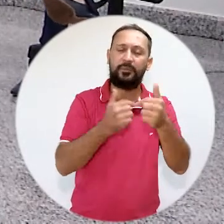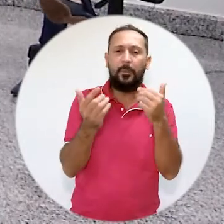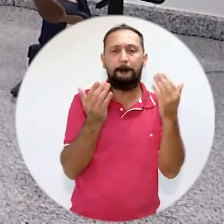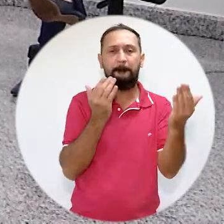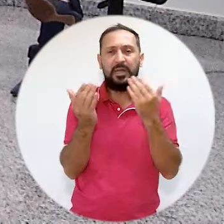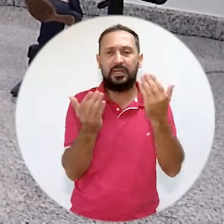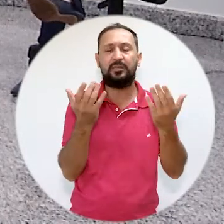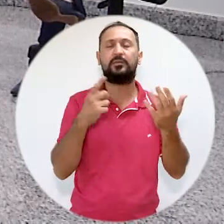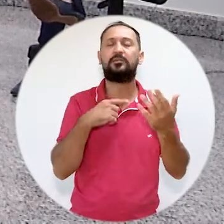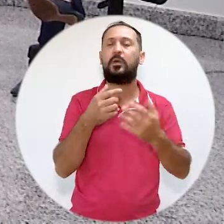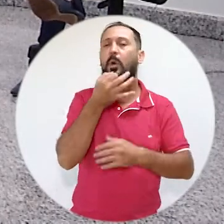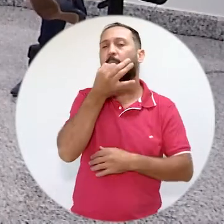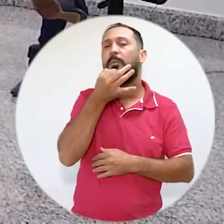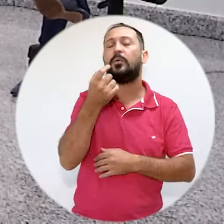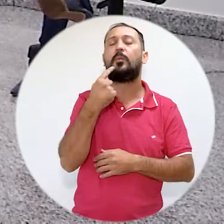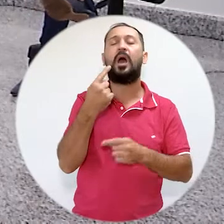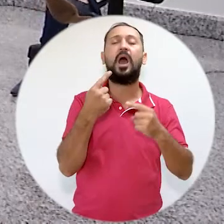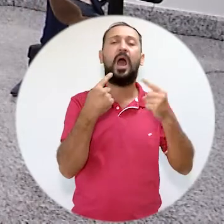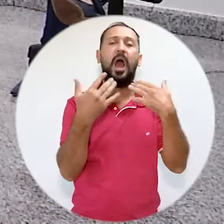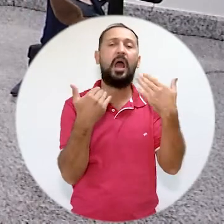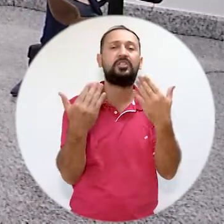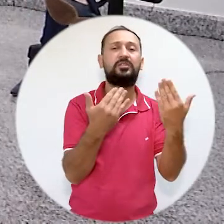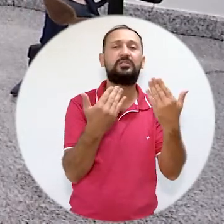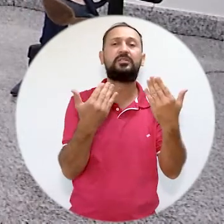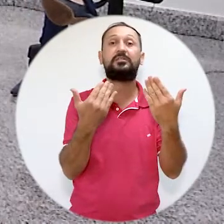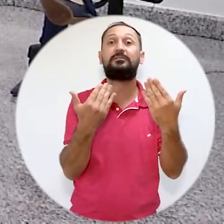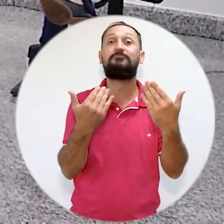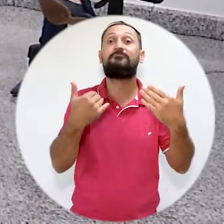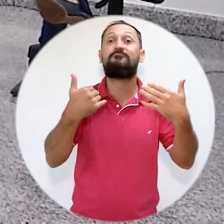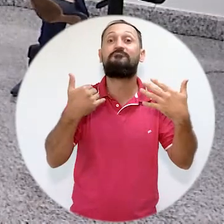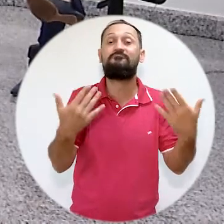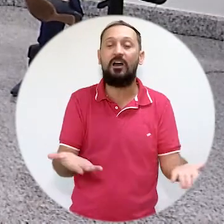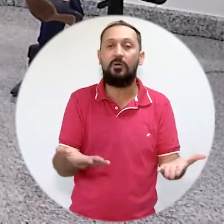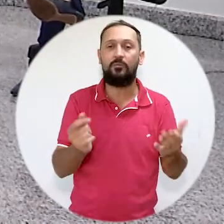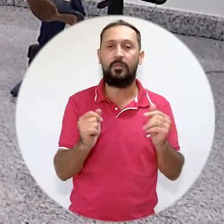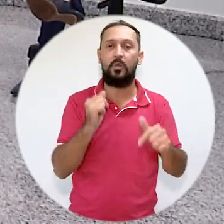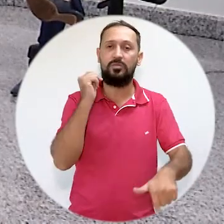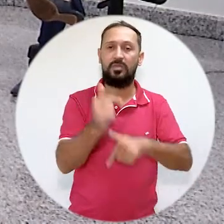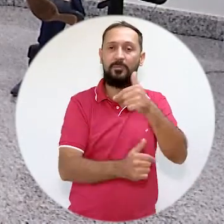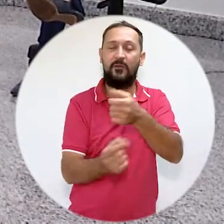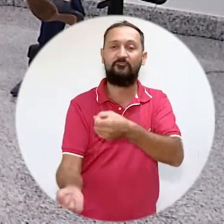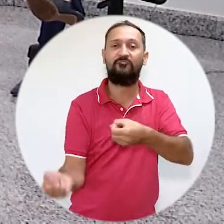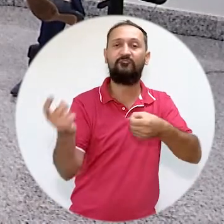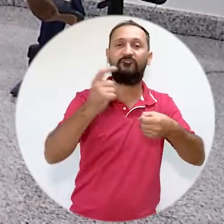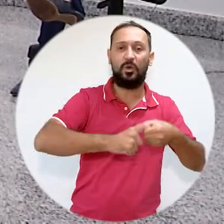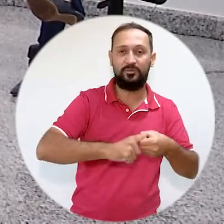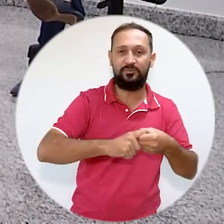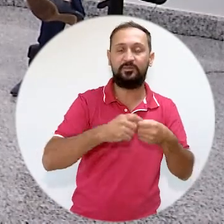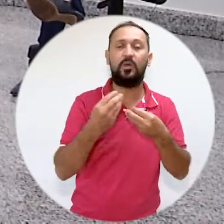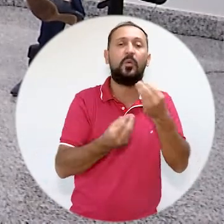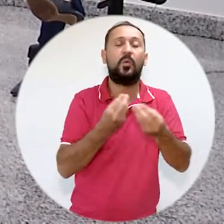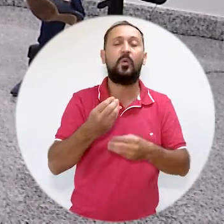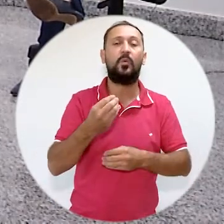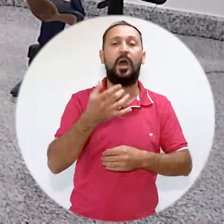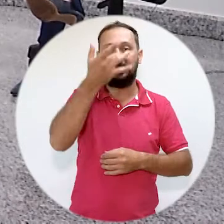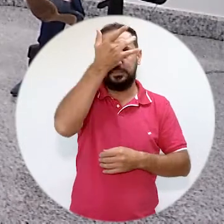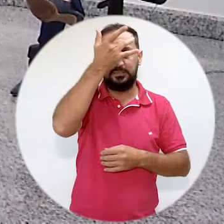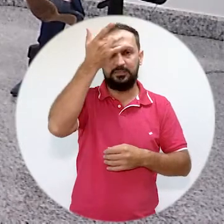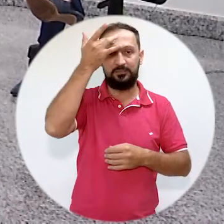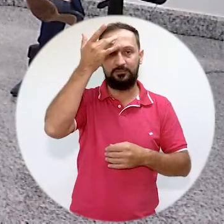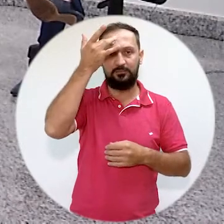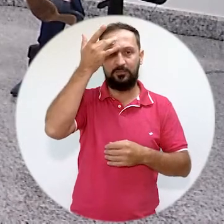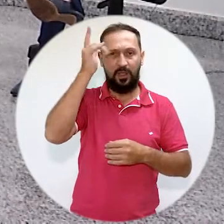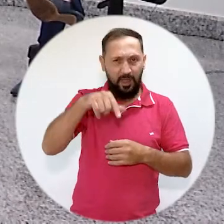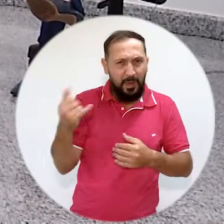psicóloga, e a gente propôs para ela uma discussão que é o seguinte, né, o retorno ao trabalho e a questão da saúde mental.